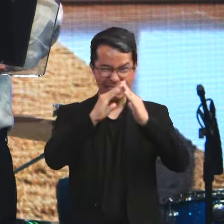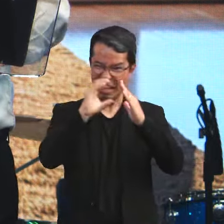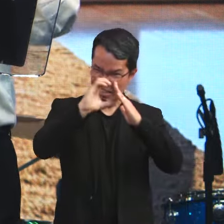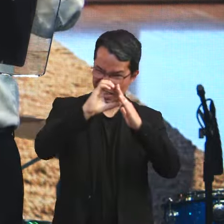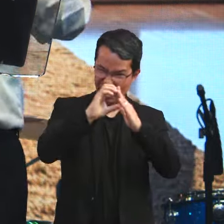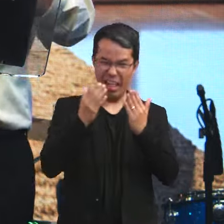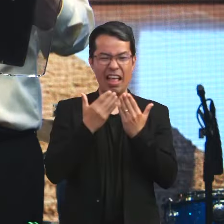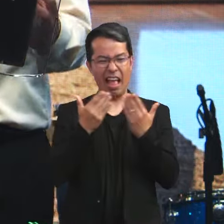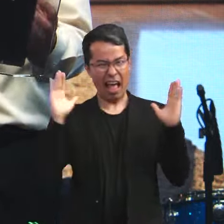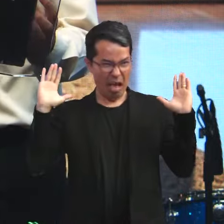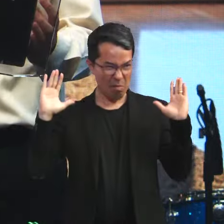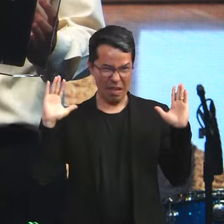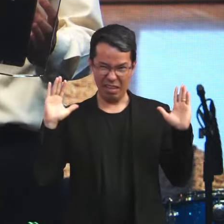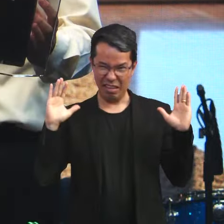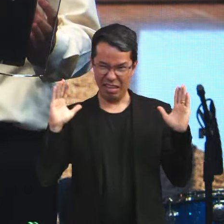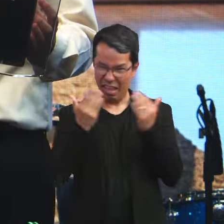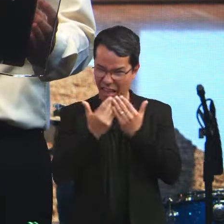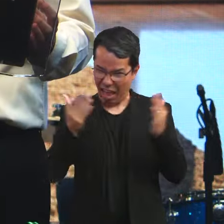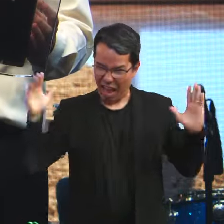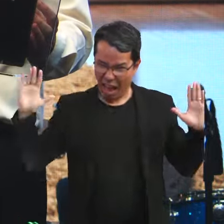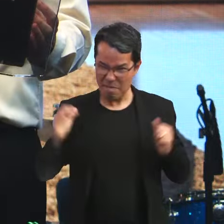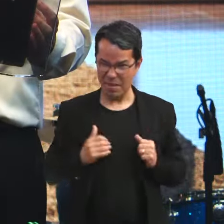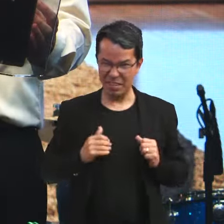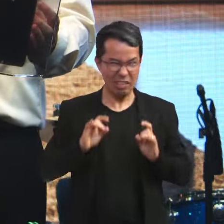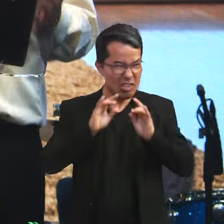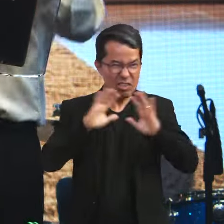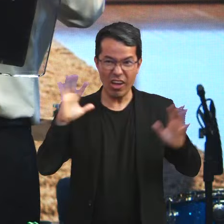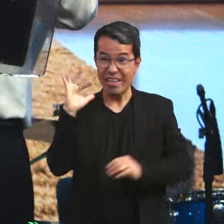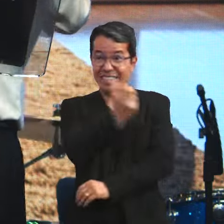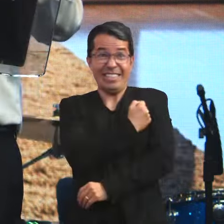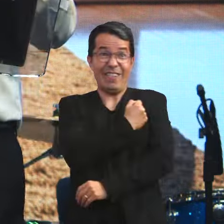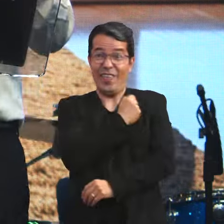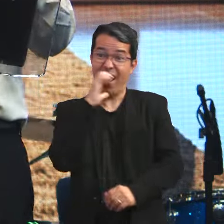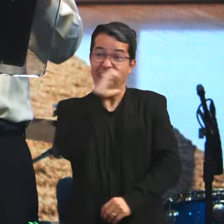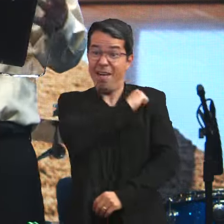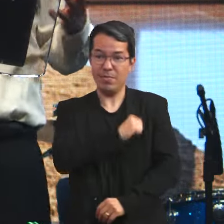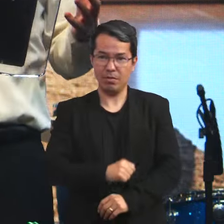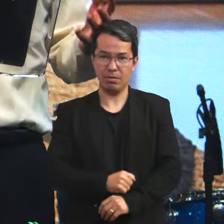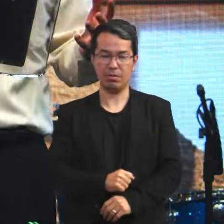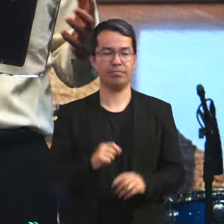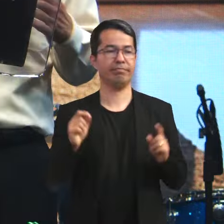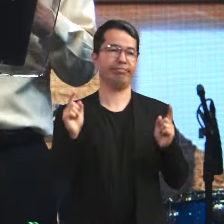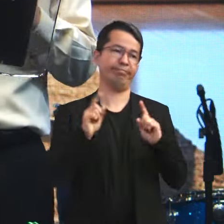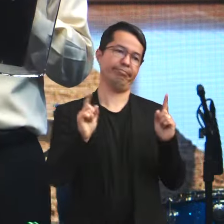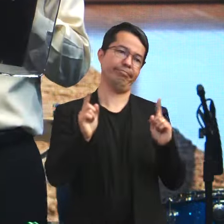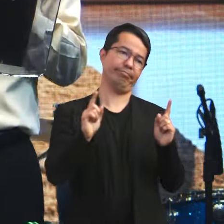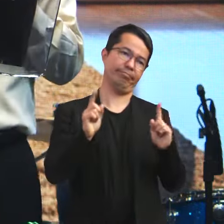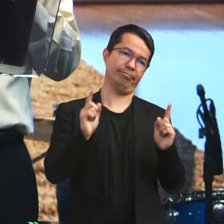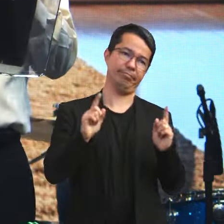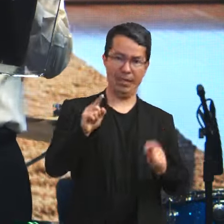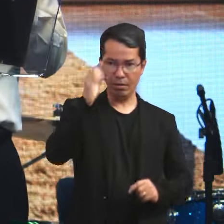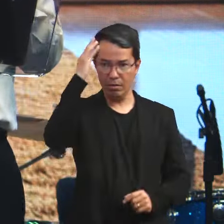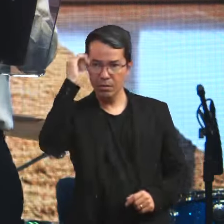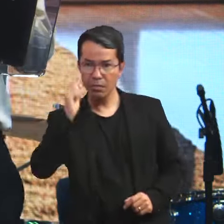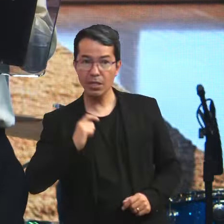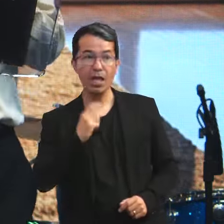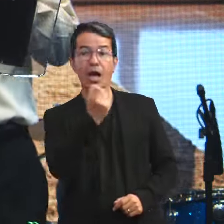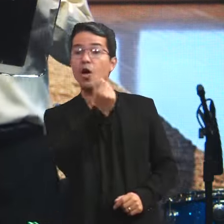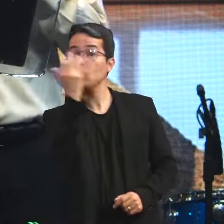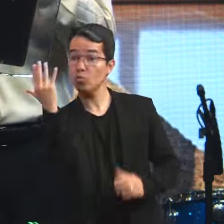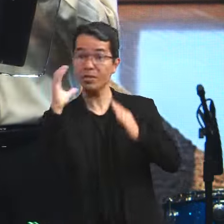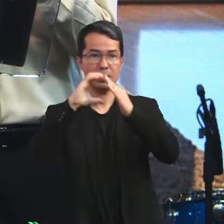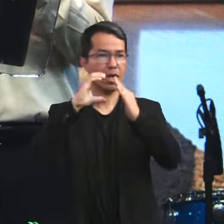porque reuniones em cas porque tem reuniões em casa que Nuna convers mas que não tem nenhuma